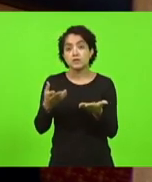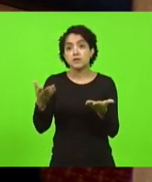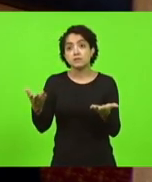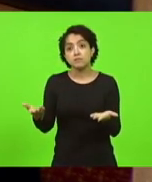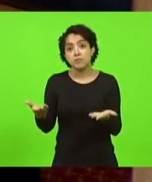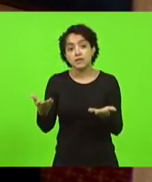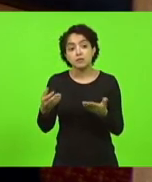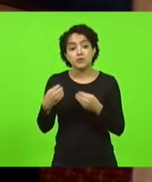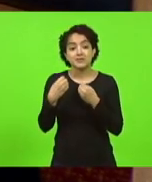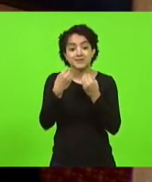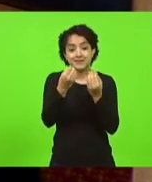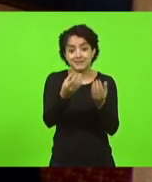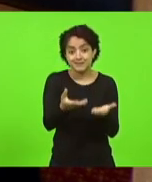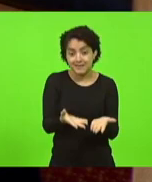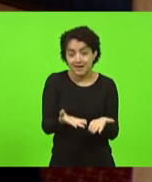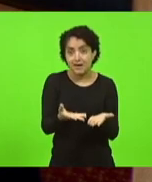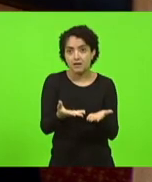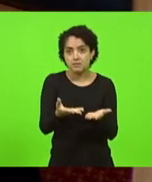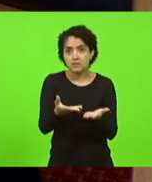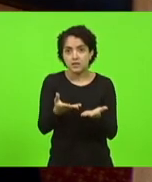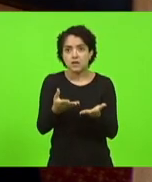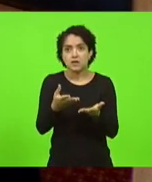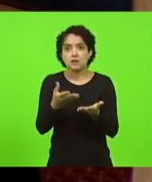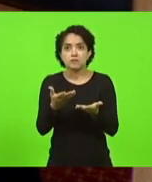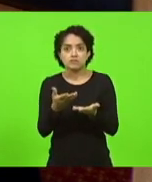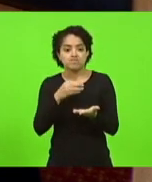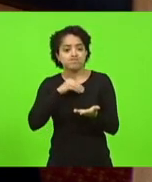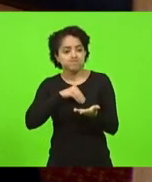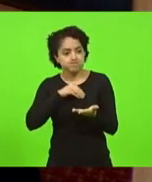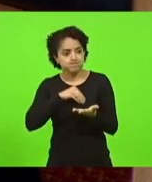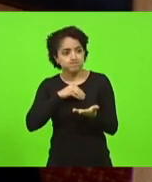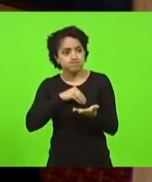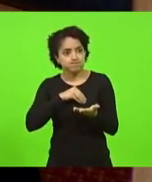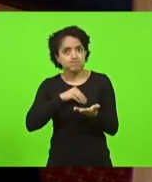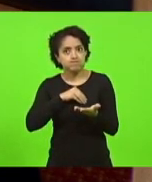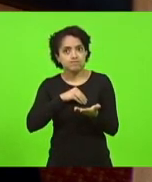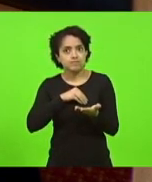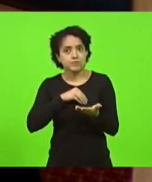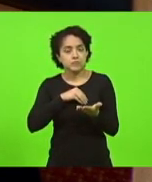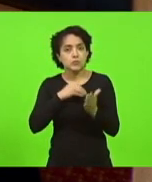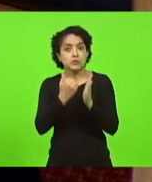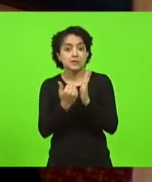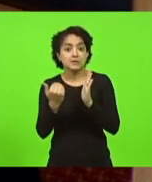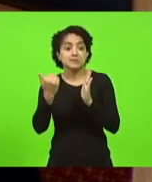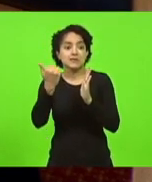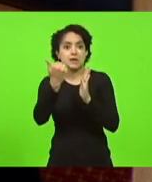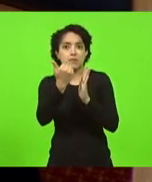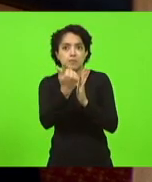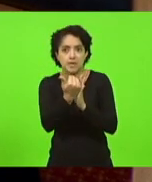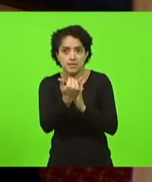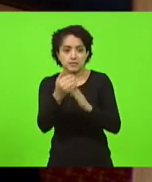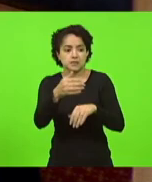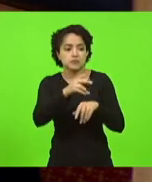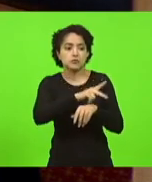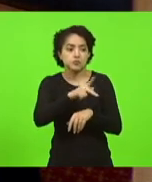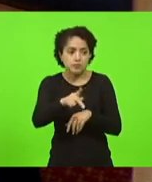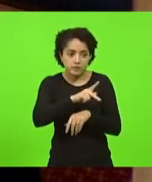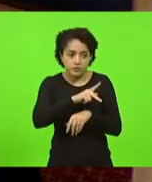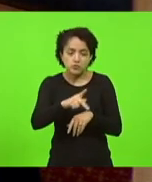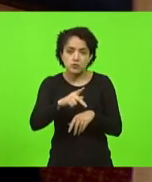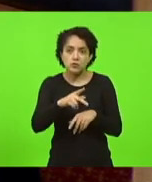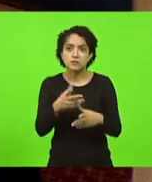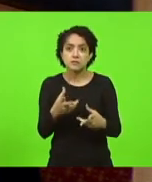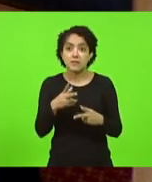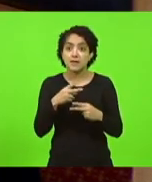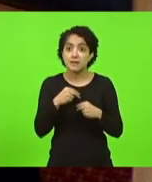ofertar um ganho real maior para os nossos professores, que, em definitivo, merecem. Mas dentro